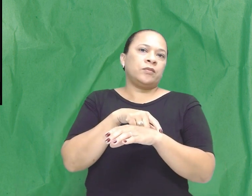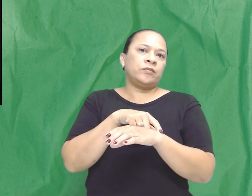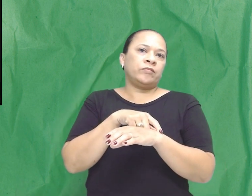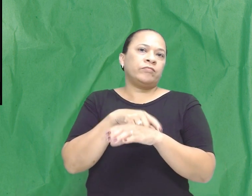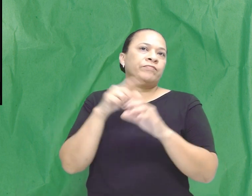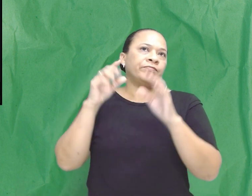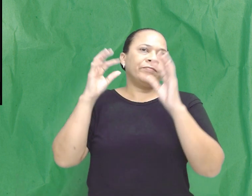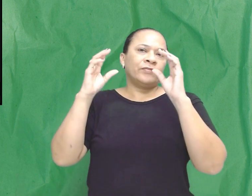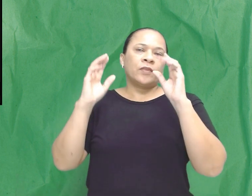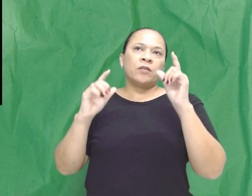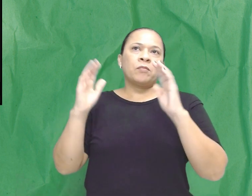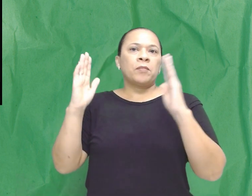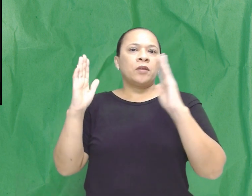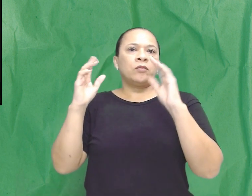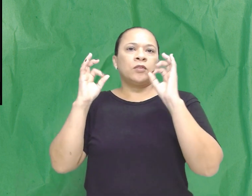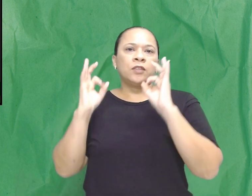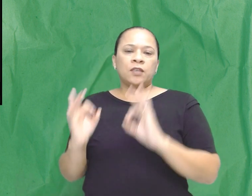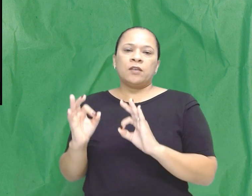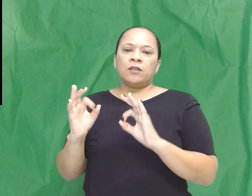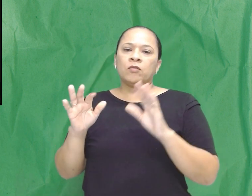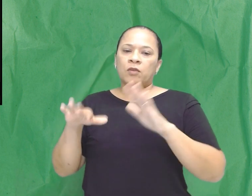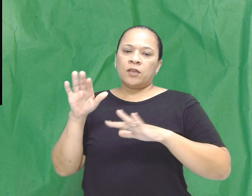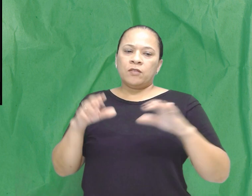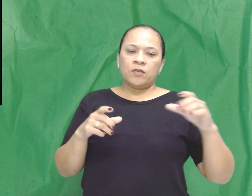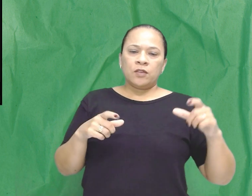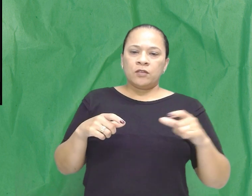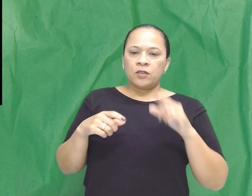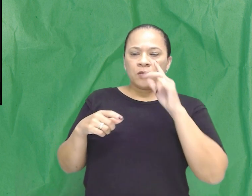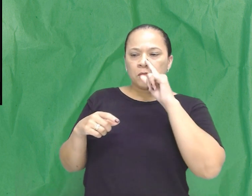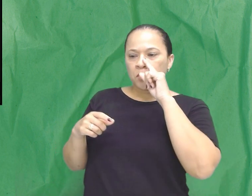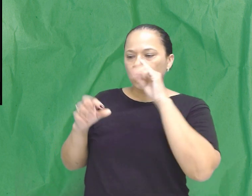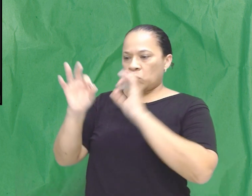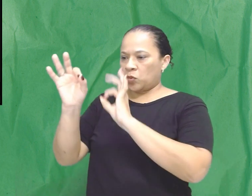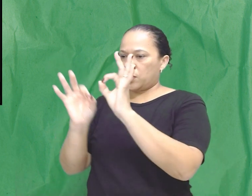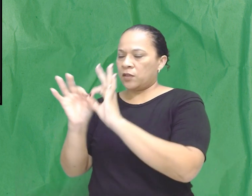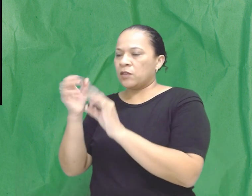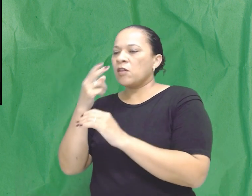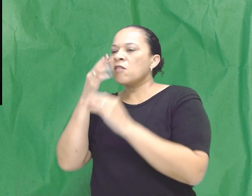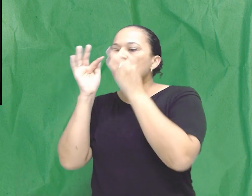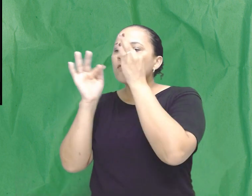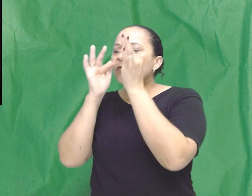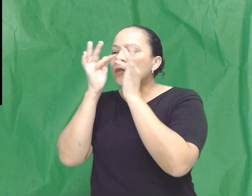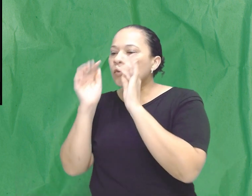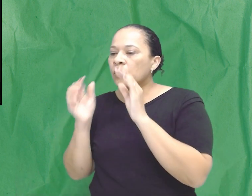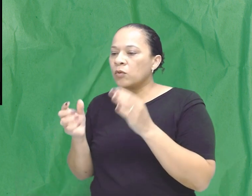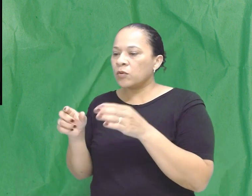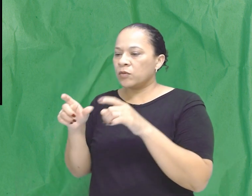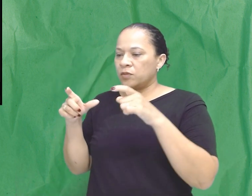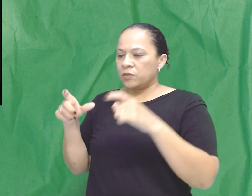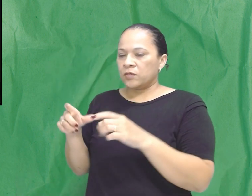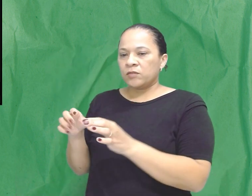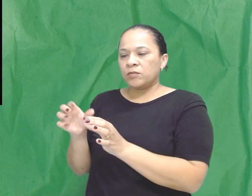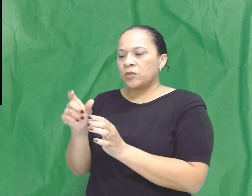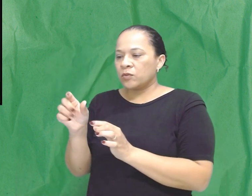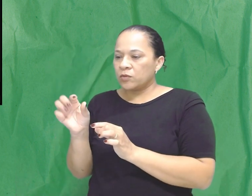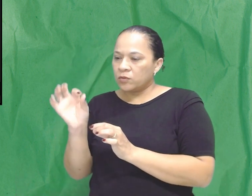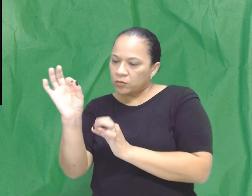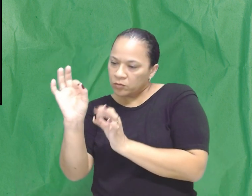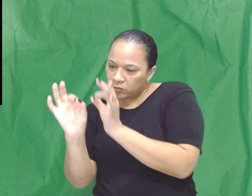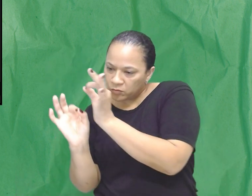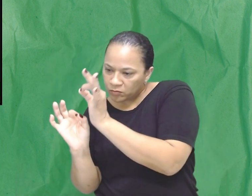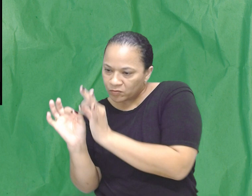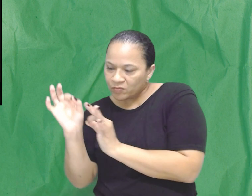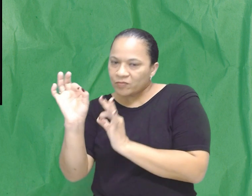que você tenha que fazer uma flor, um ornamento um pouco mais estruturado, esse ponto firme ele pode ser utilizado